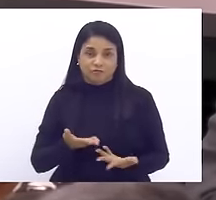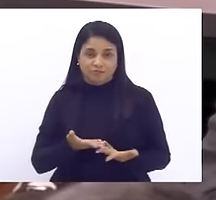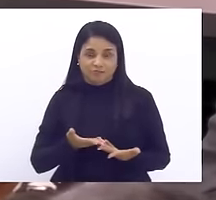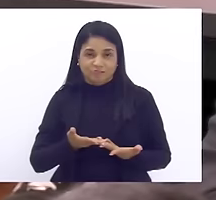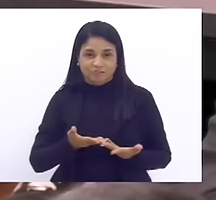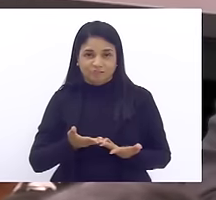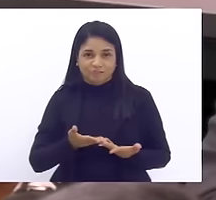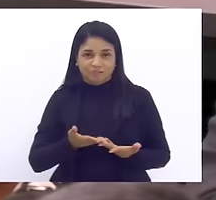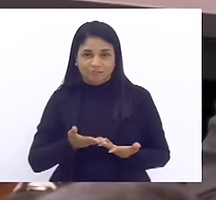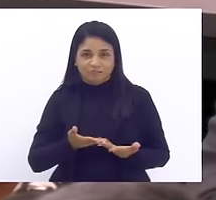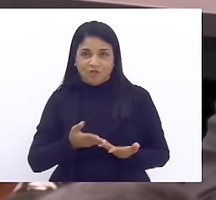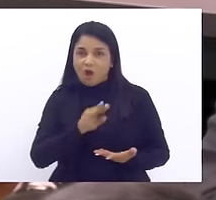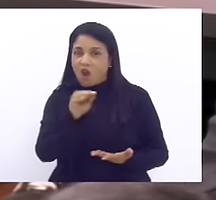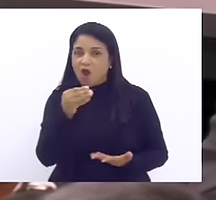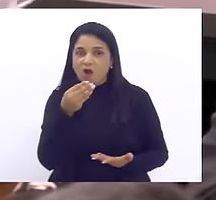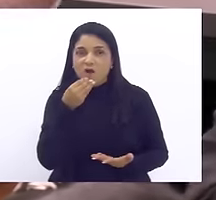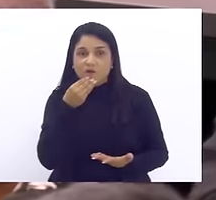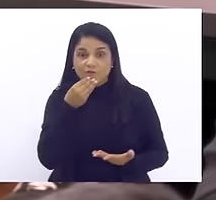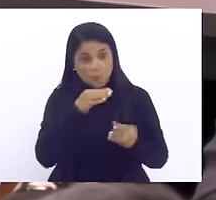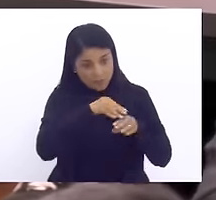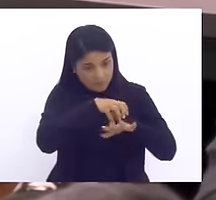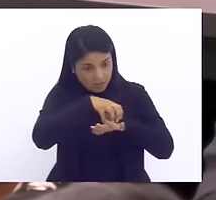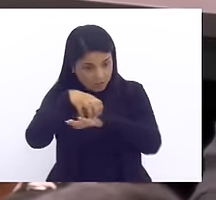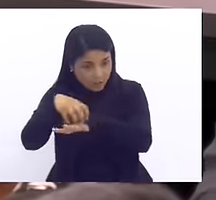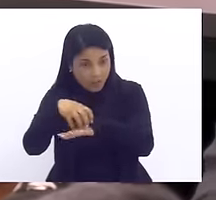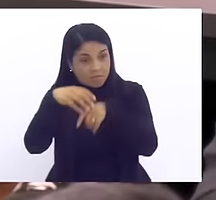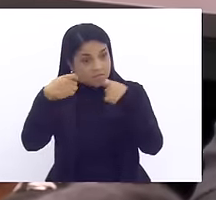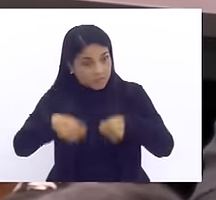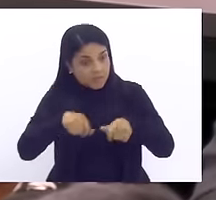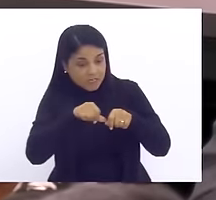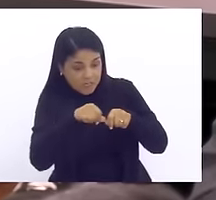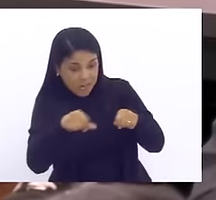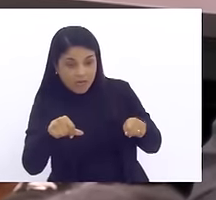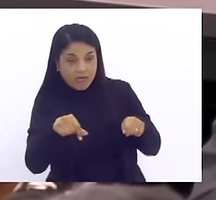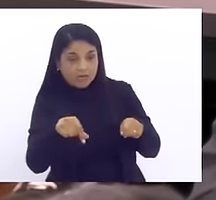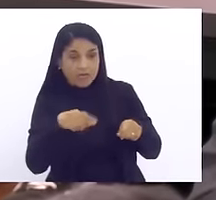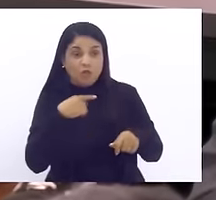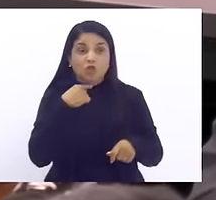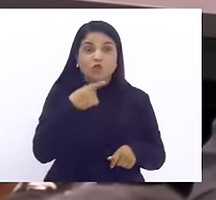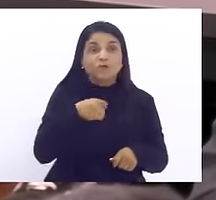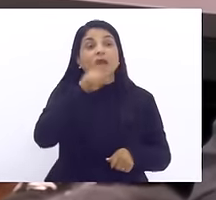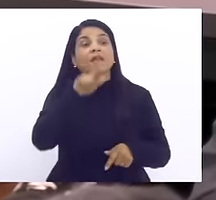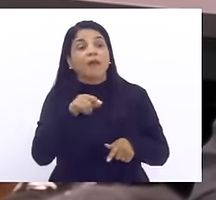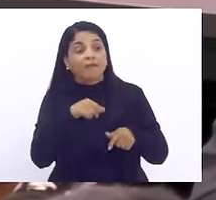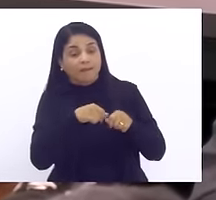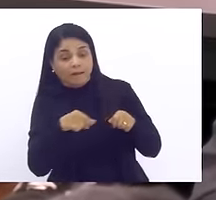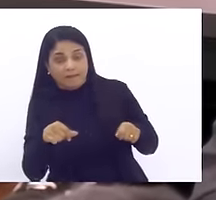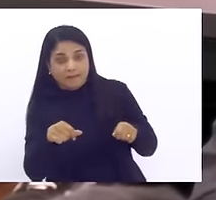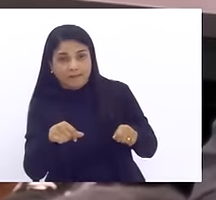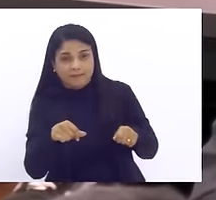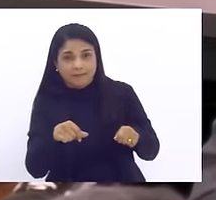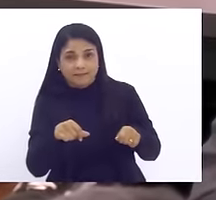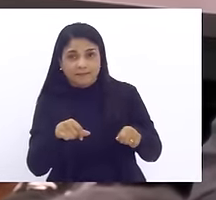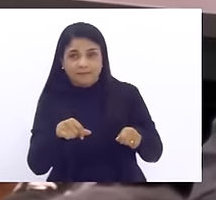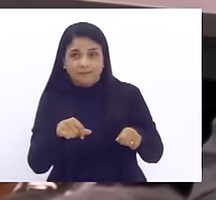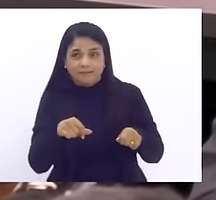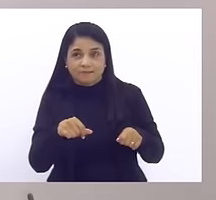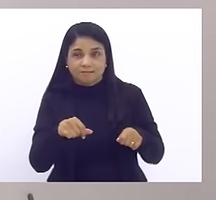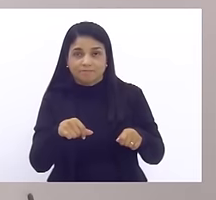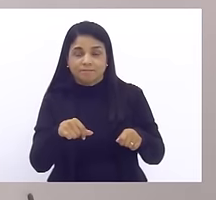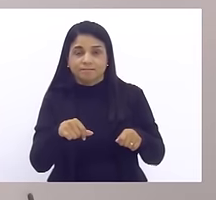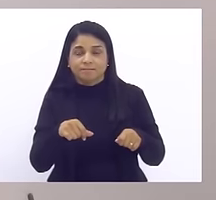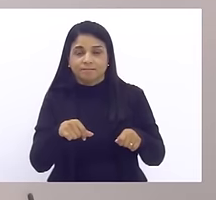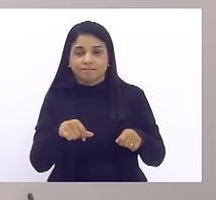óbvio que deveria ser transportar vai lacrado a dúvida é quem lacra não a dúvida a gente não tem dúvida nenhuma